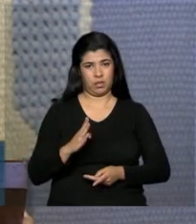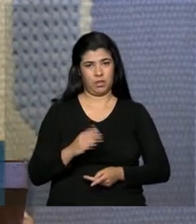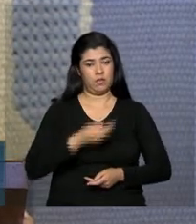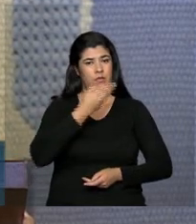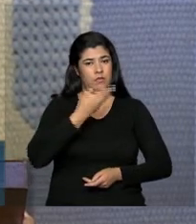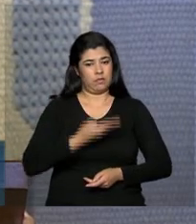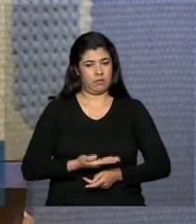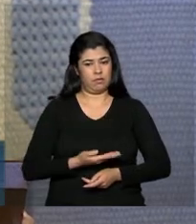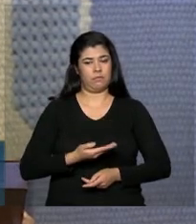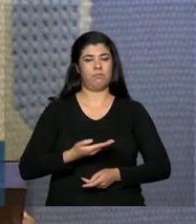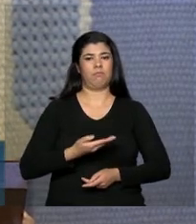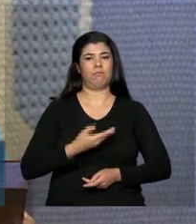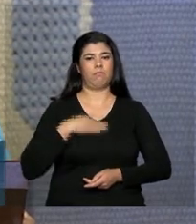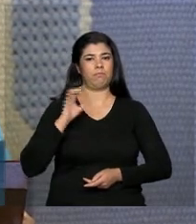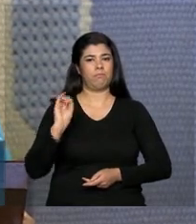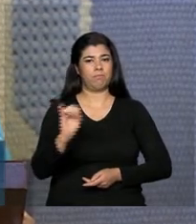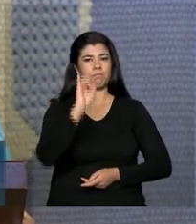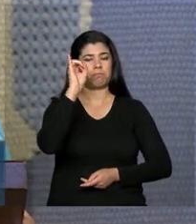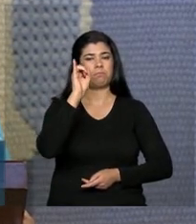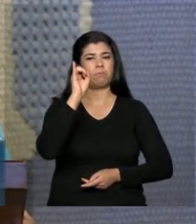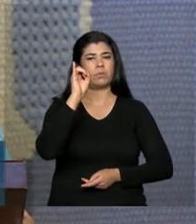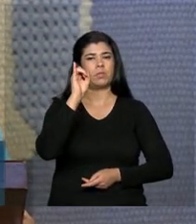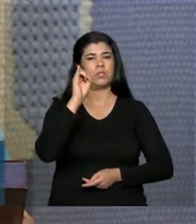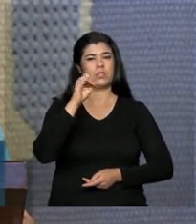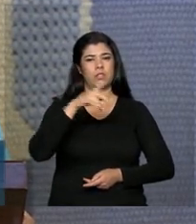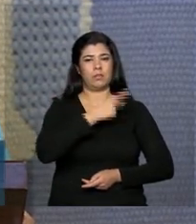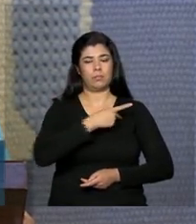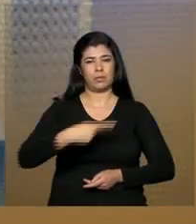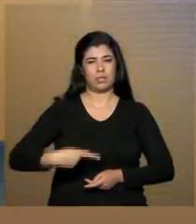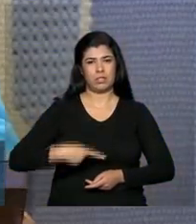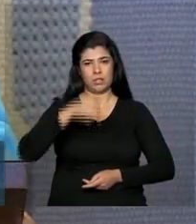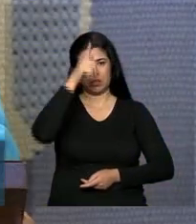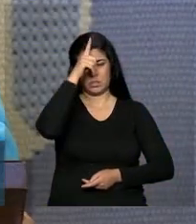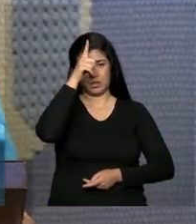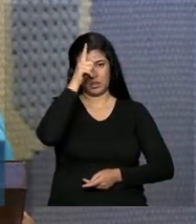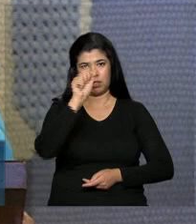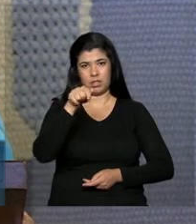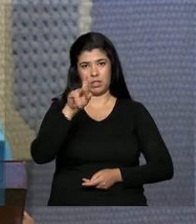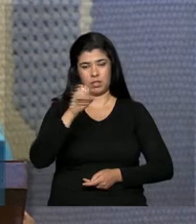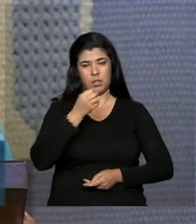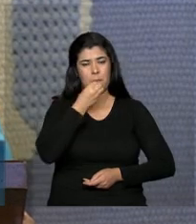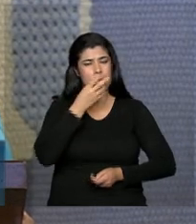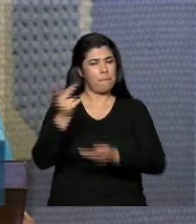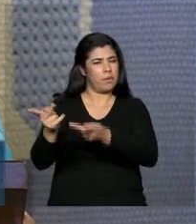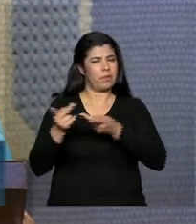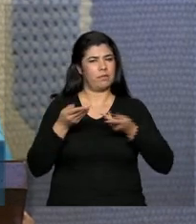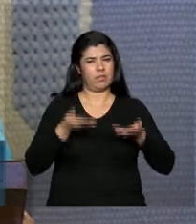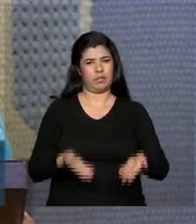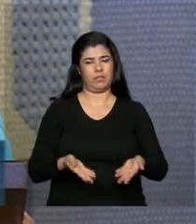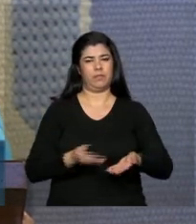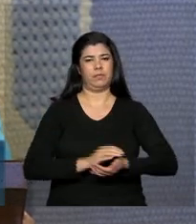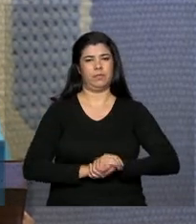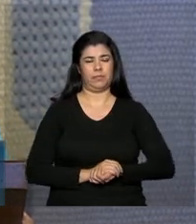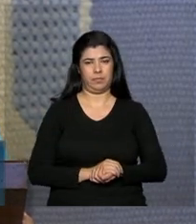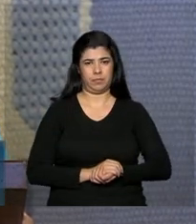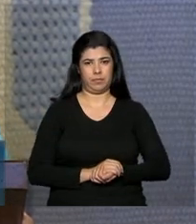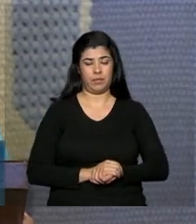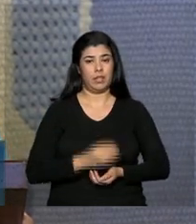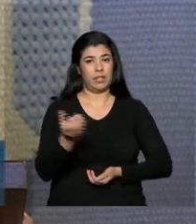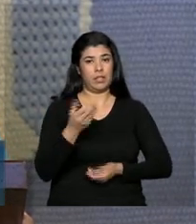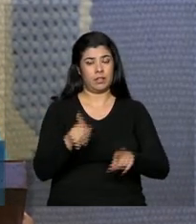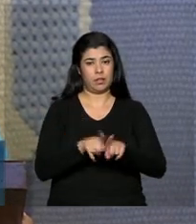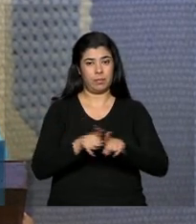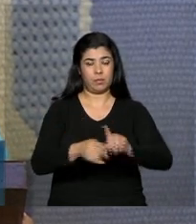Excelentíssima senhora Angela Merkel, chanceler da República Federal da Alemanha, seja muito bem-vinda.